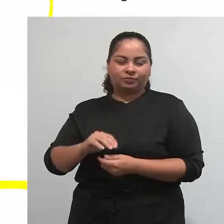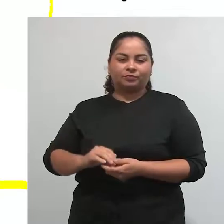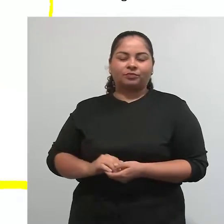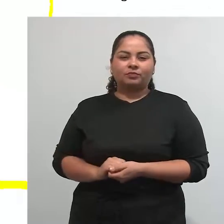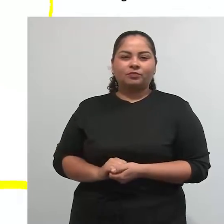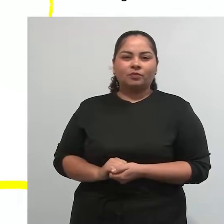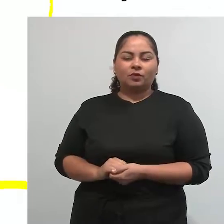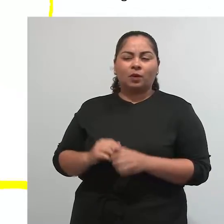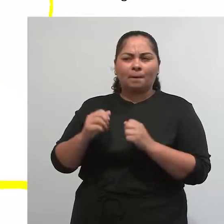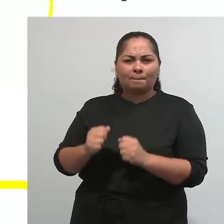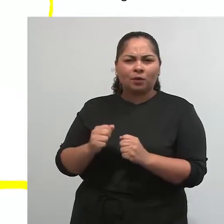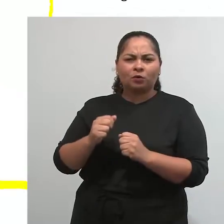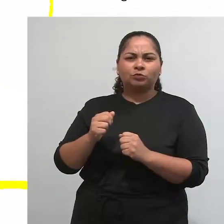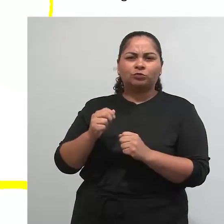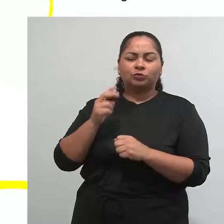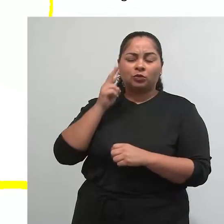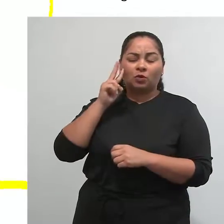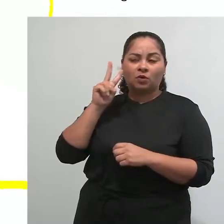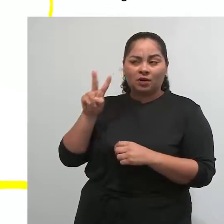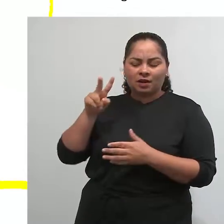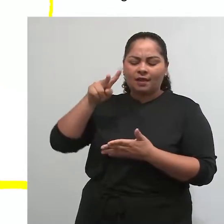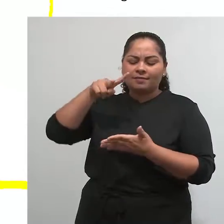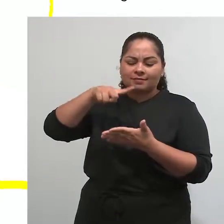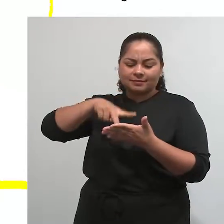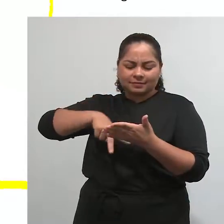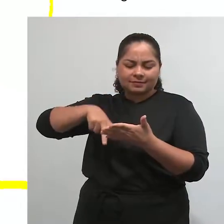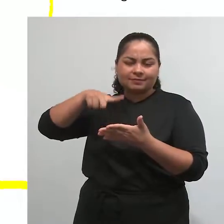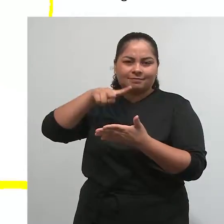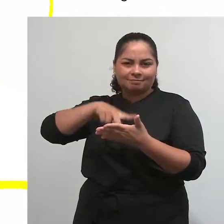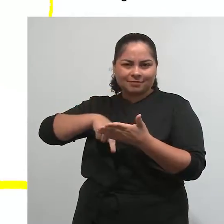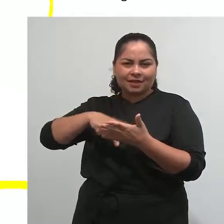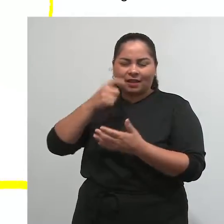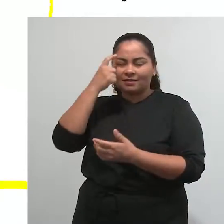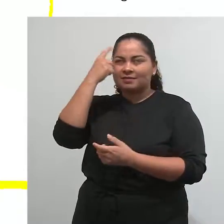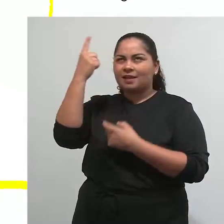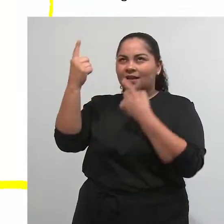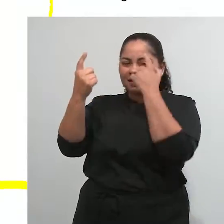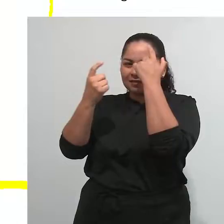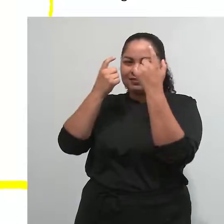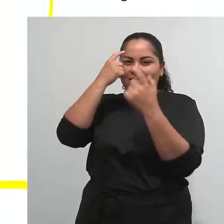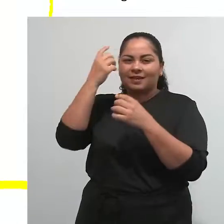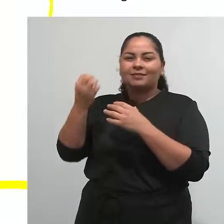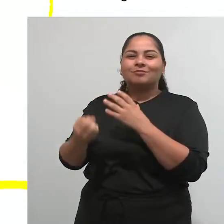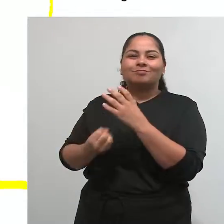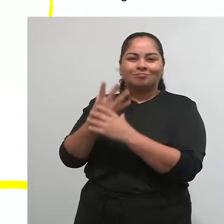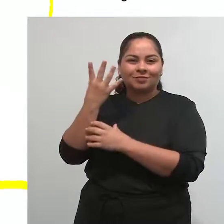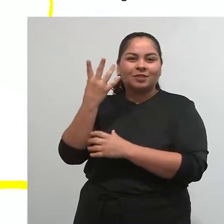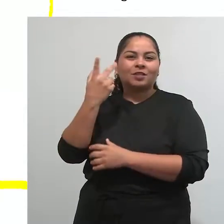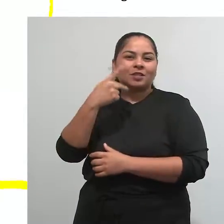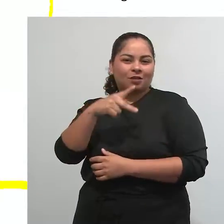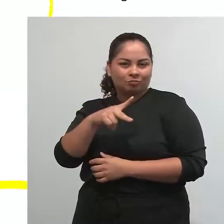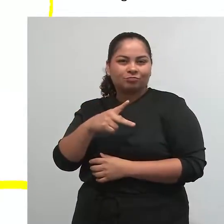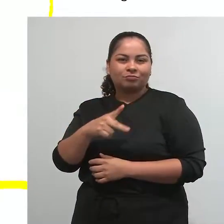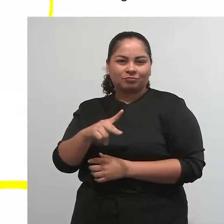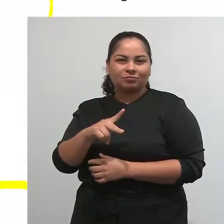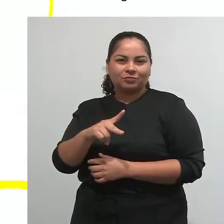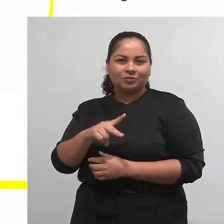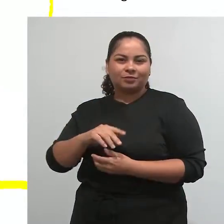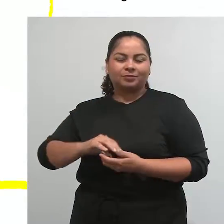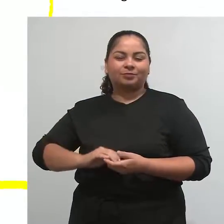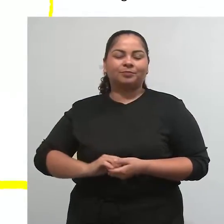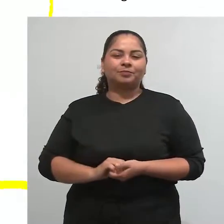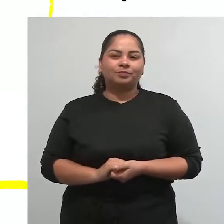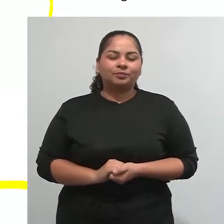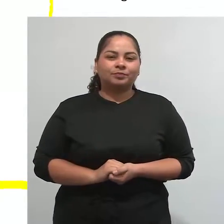como que você vai fazer para poder estimular ali, né, a tua criatividade. Então, aqui ele coloca,